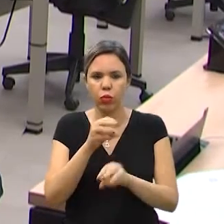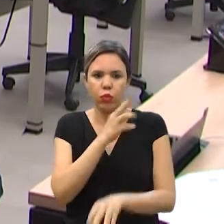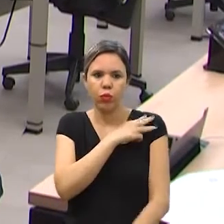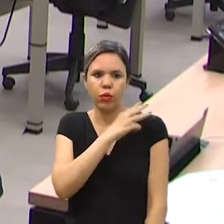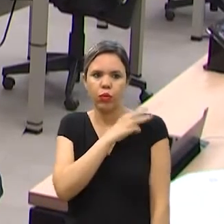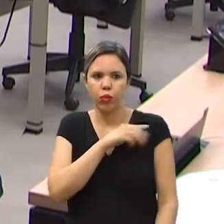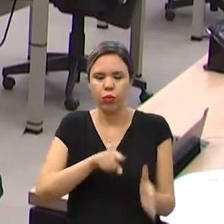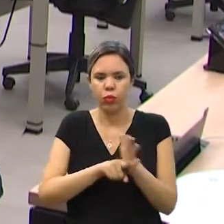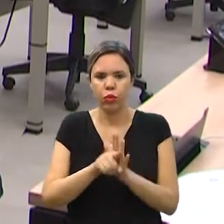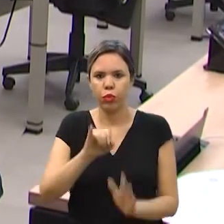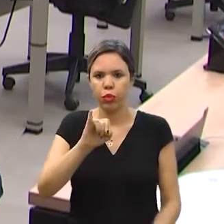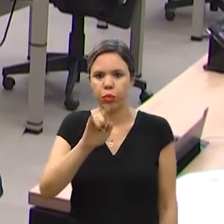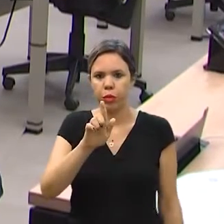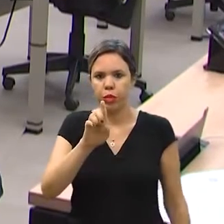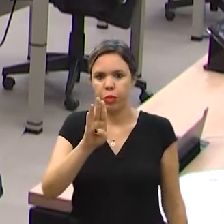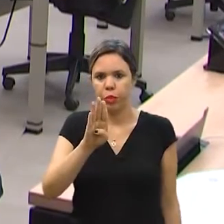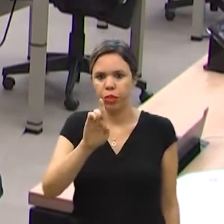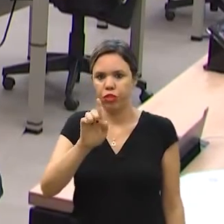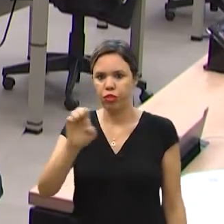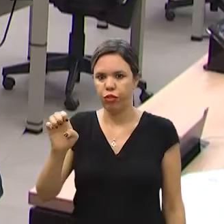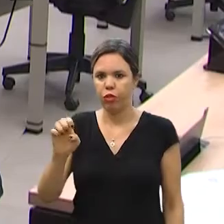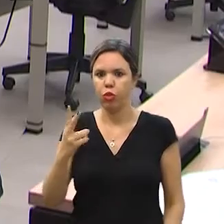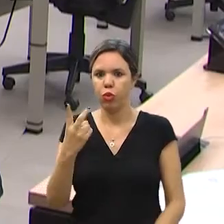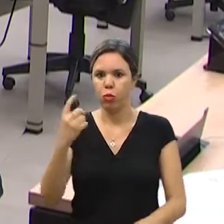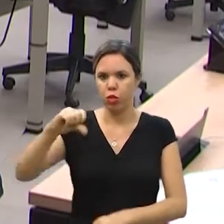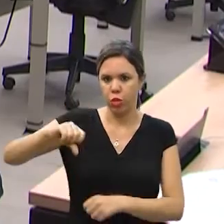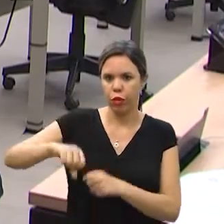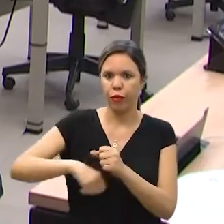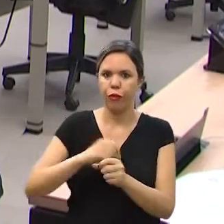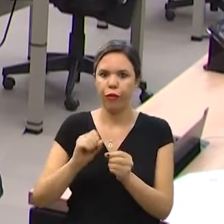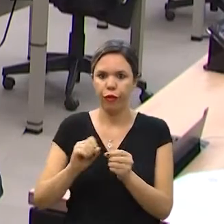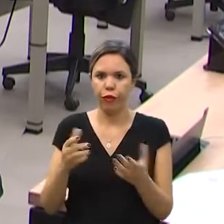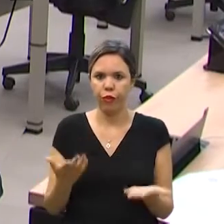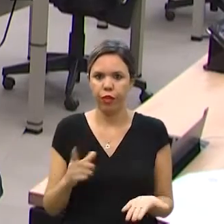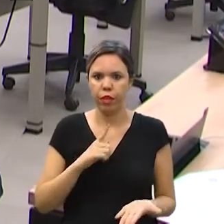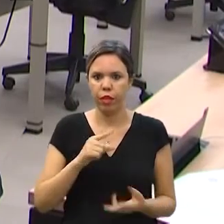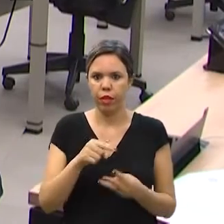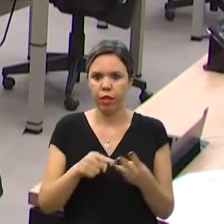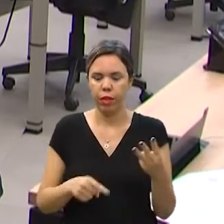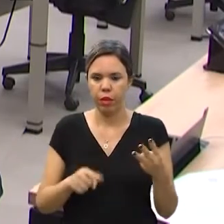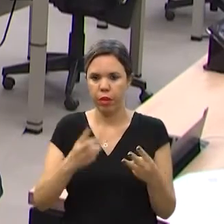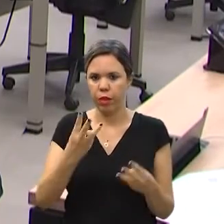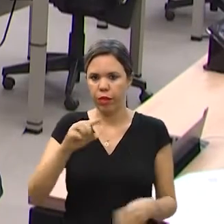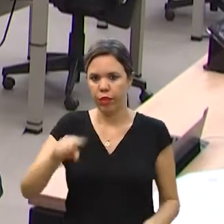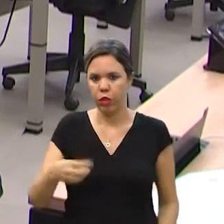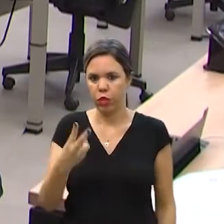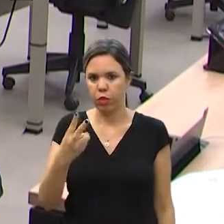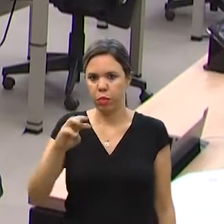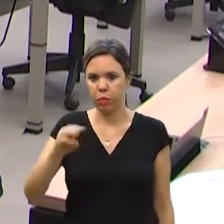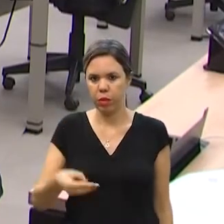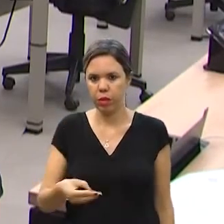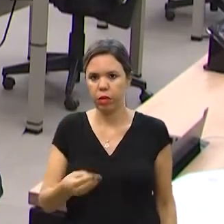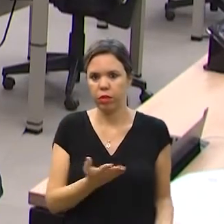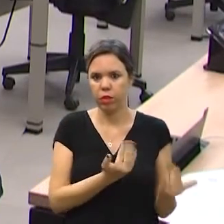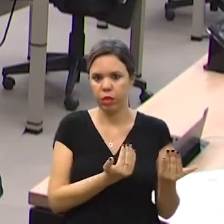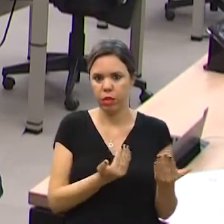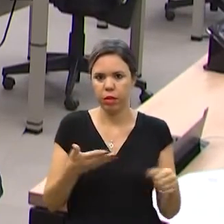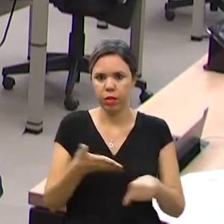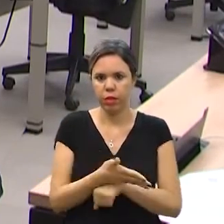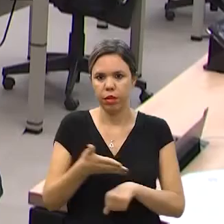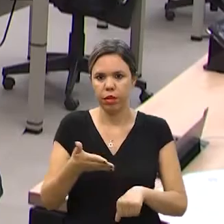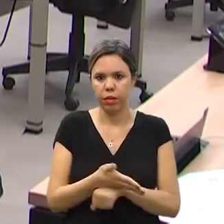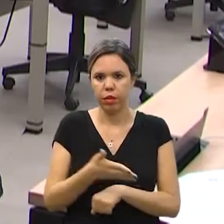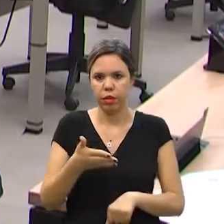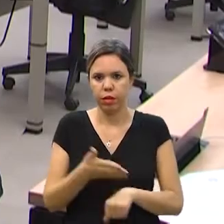médio. Eu tenho um dado do IBGE, só que isso foi feito em 2019, que existem 3,2 milhões, né, de jovens